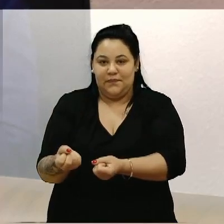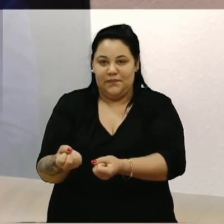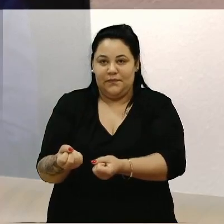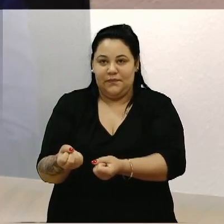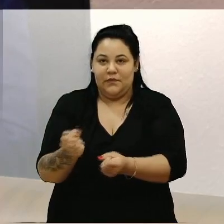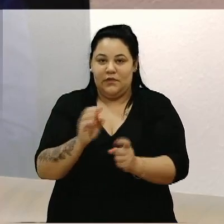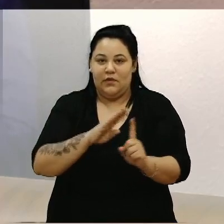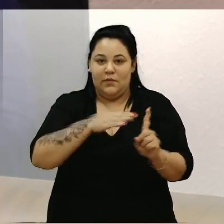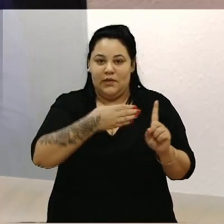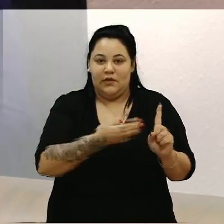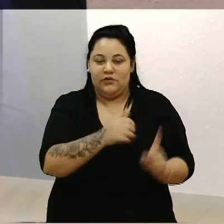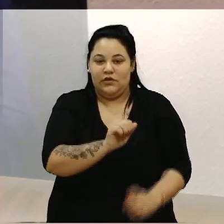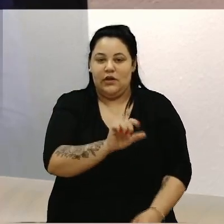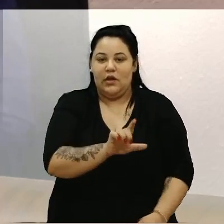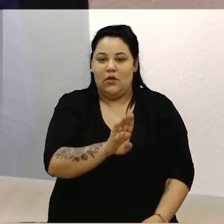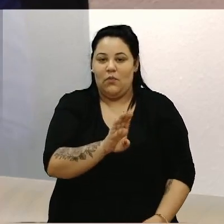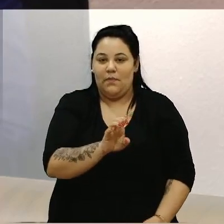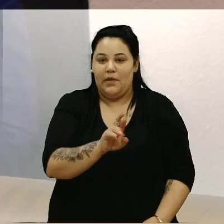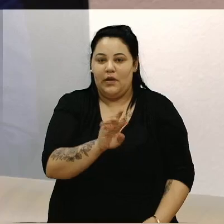Alberto Arioli.